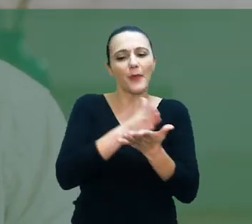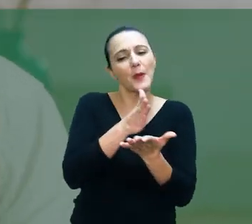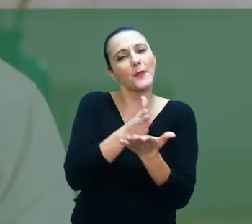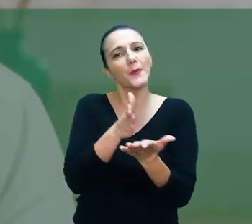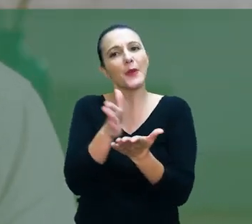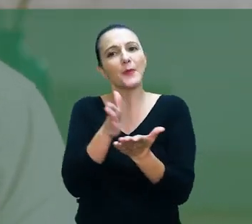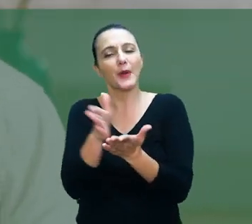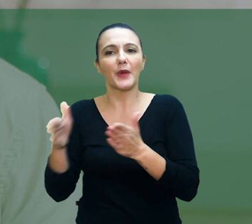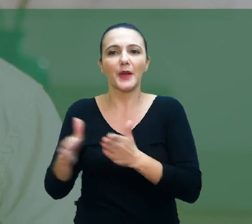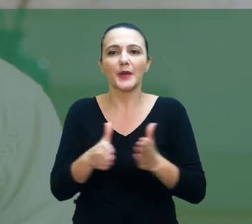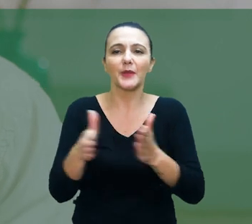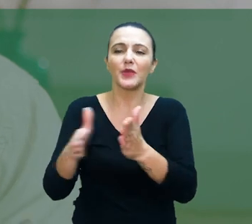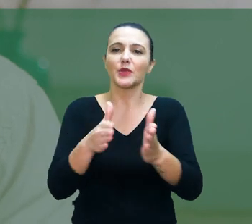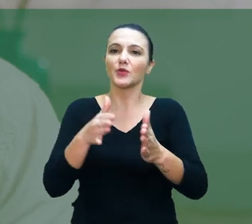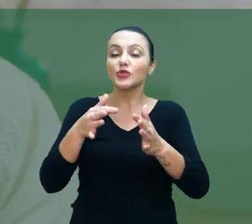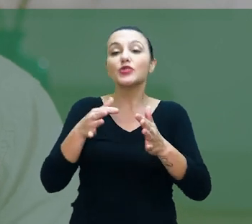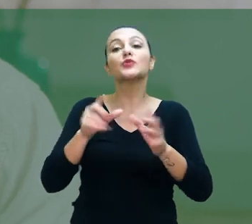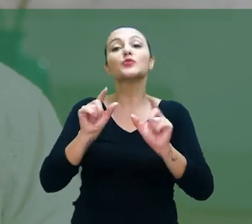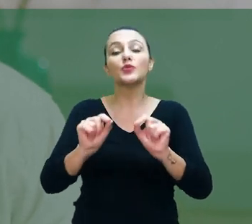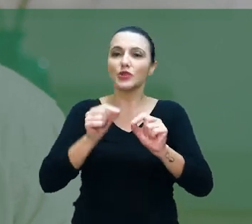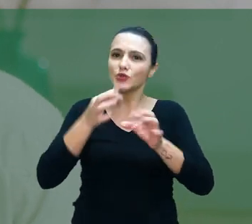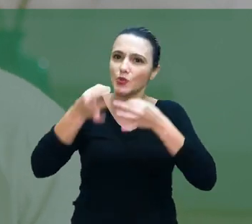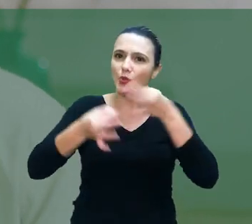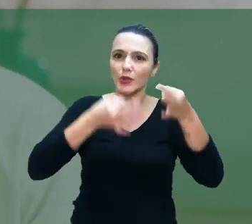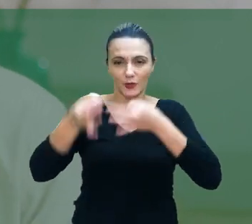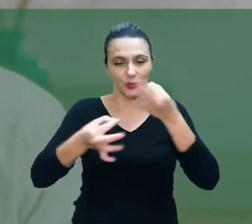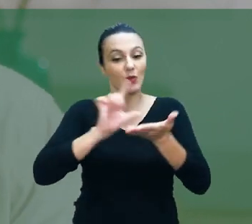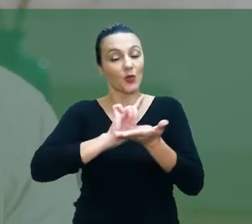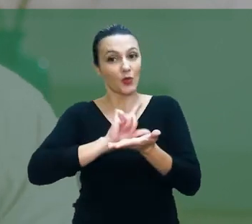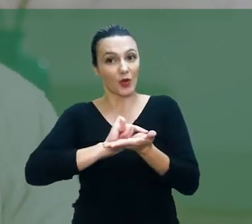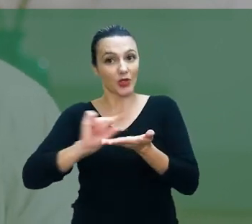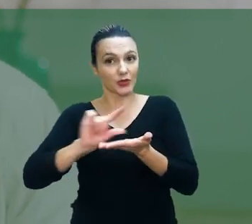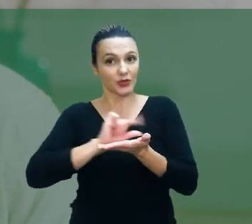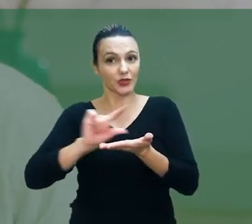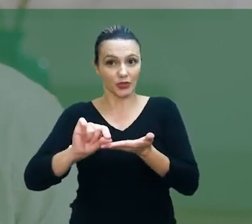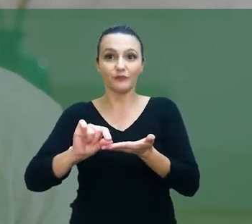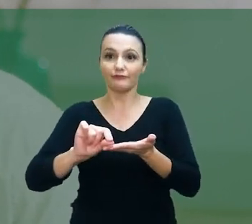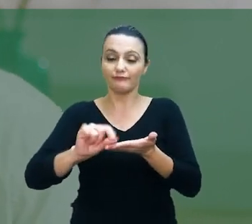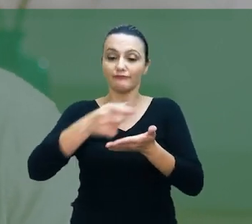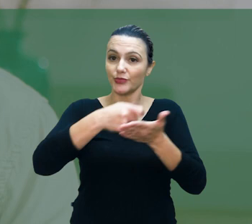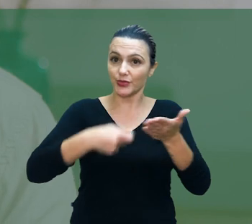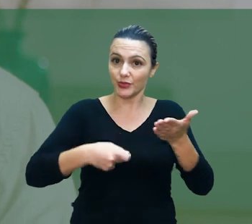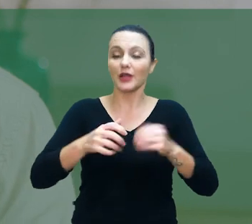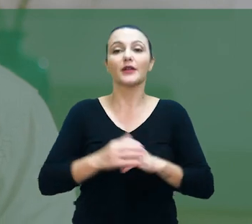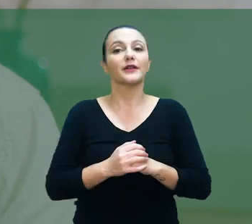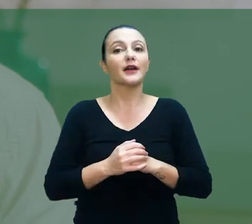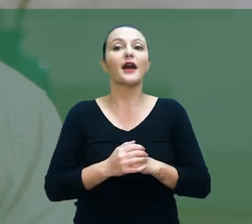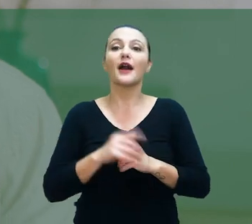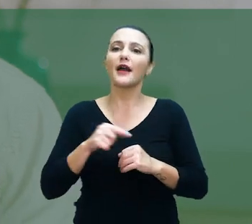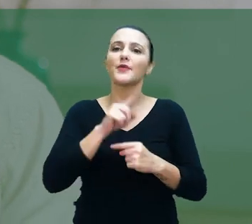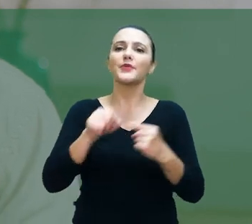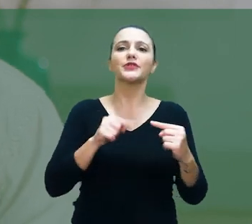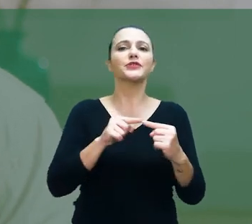aí de construção argumentativa e de construção dos próprios artigos de opinião, acho que é legal a gente pensar para fechar em qual é o